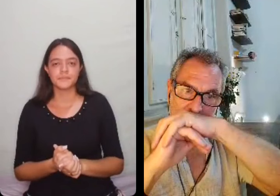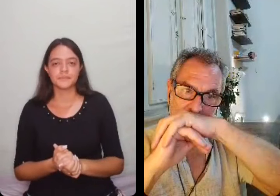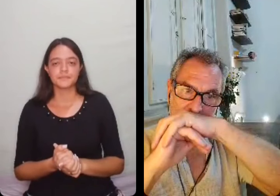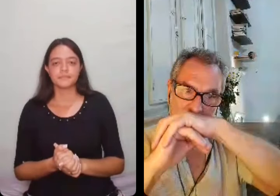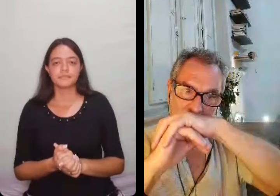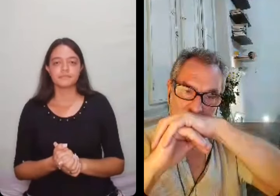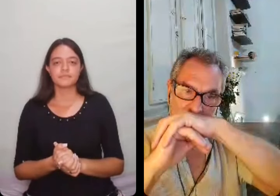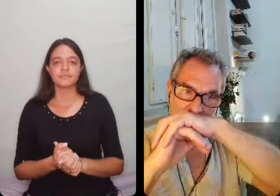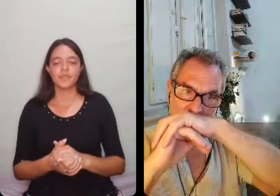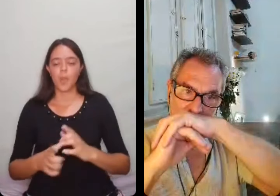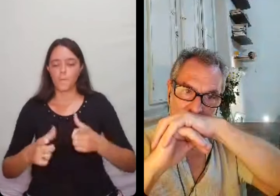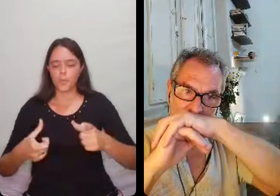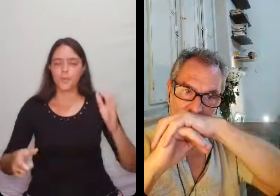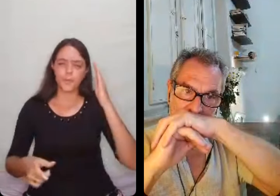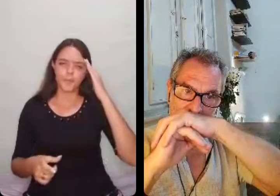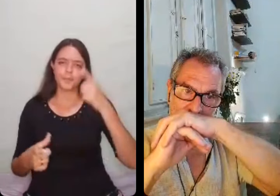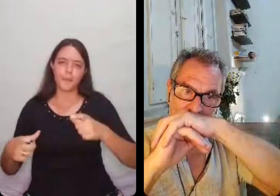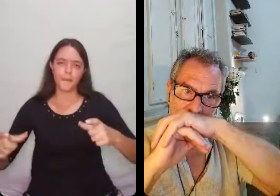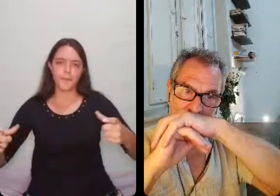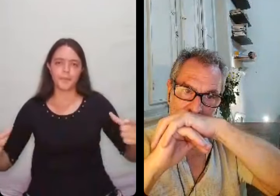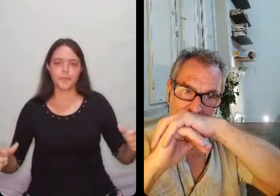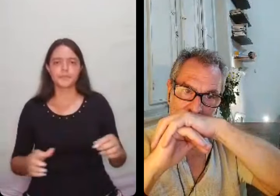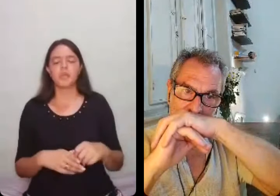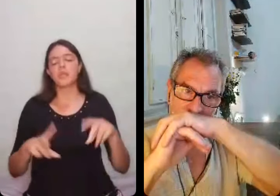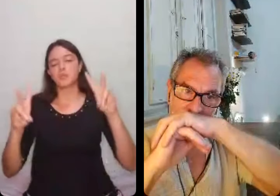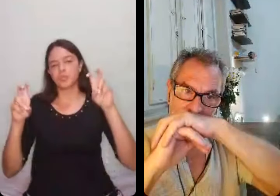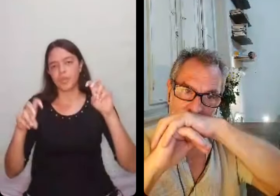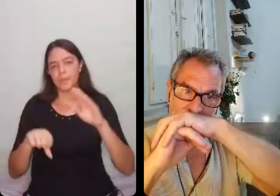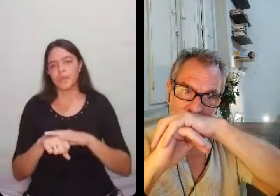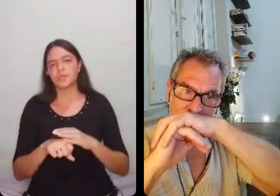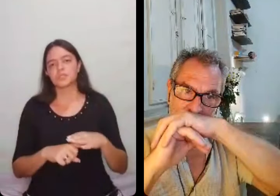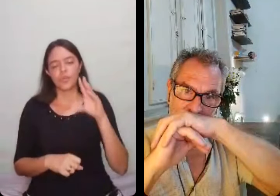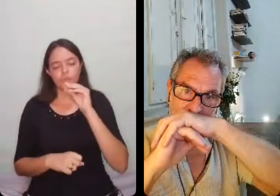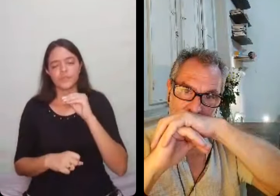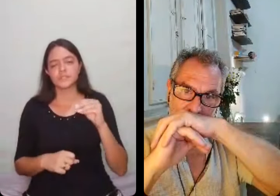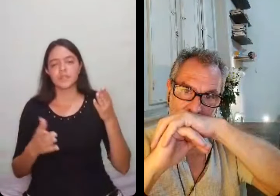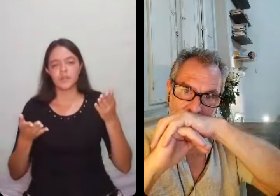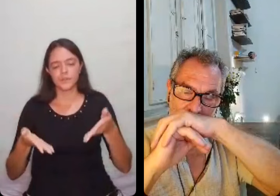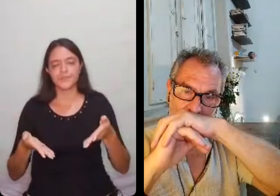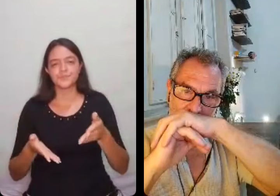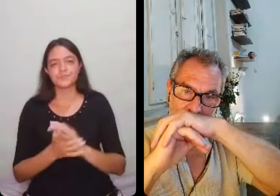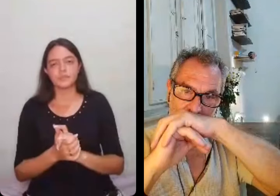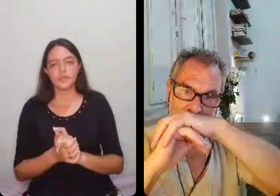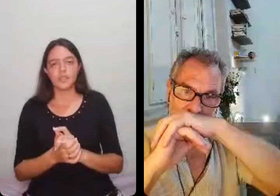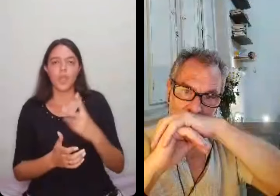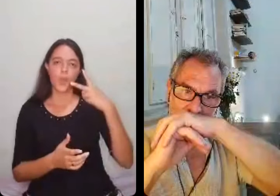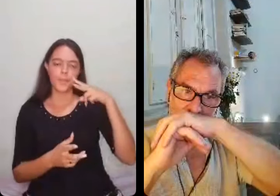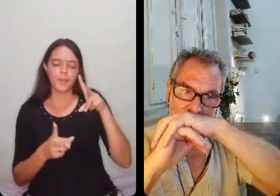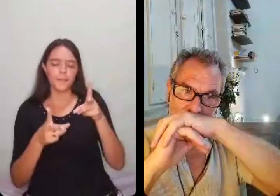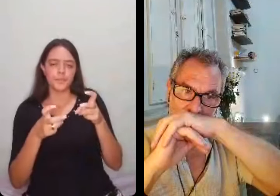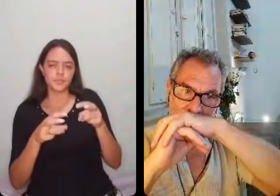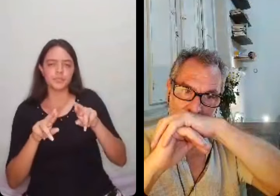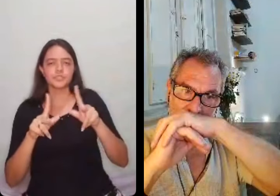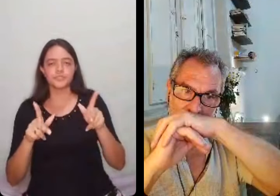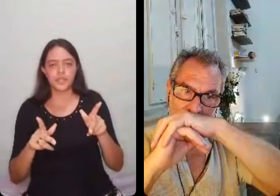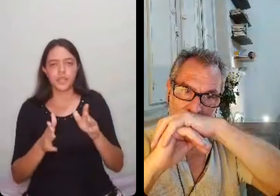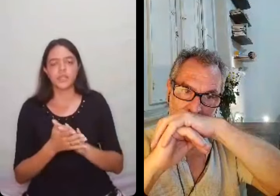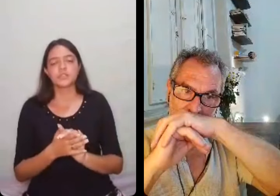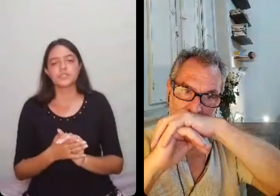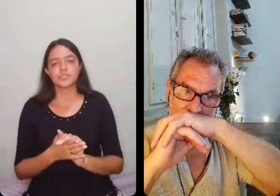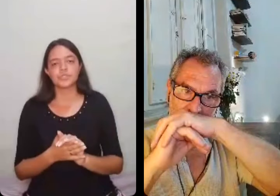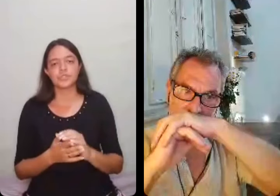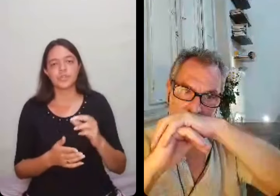assunto que nós estamos tratando no solo ou esses olhares também que o Crenac provocou também a ela